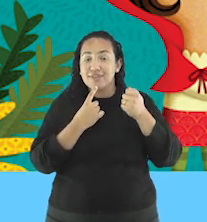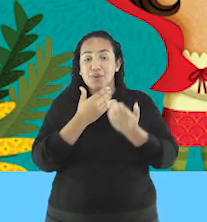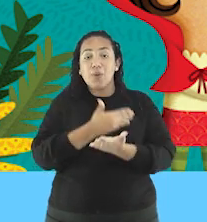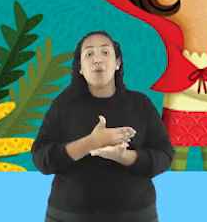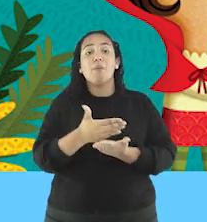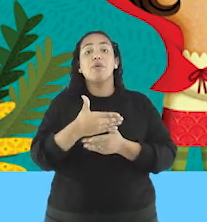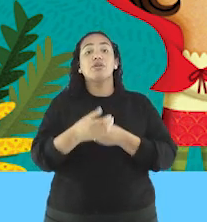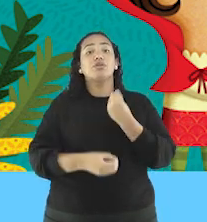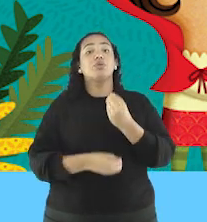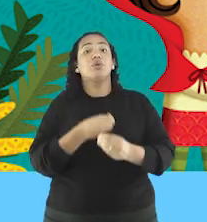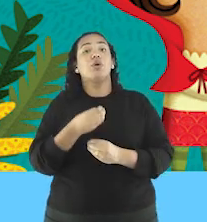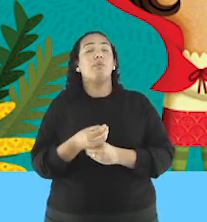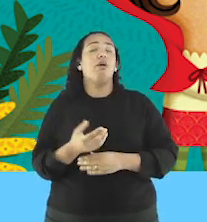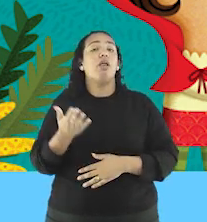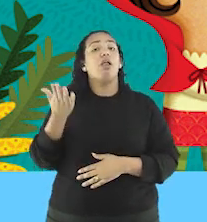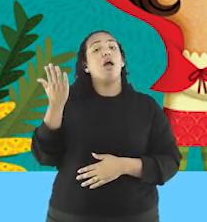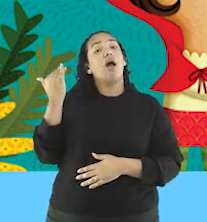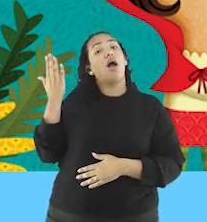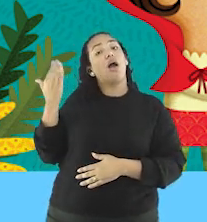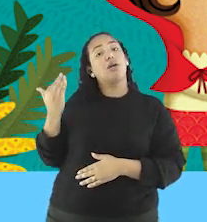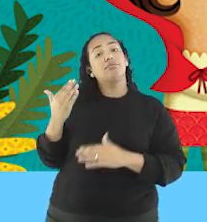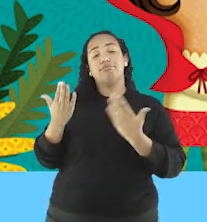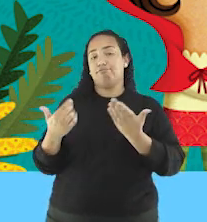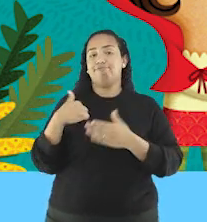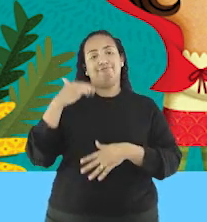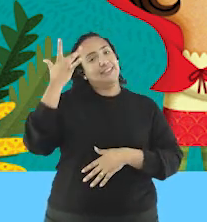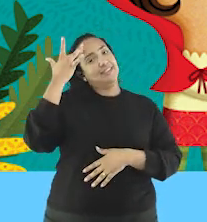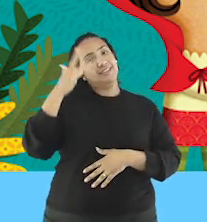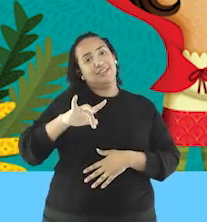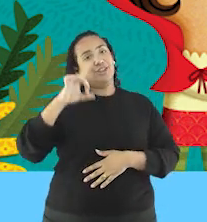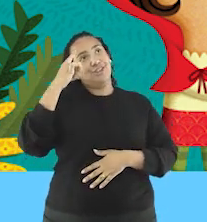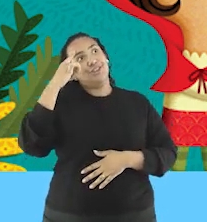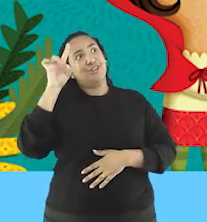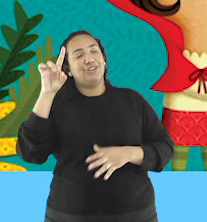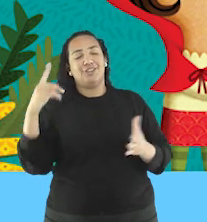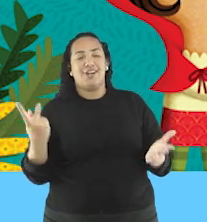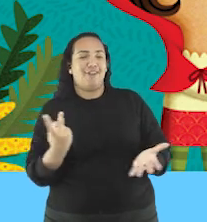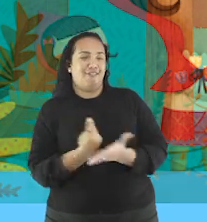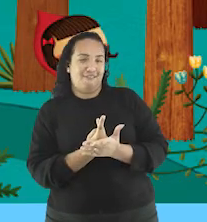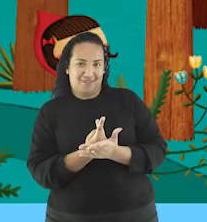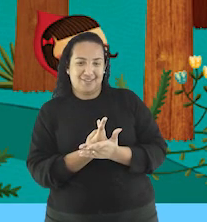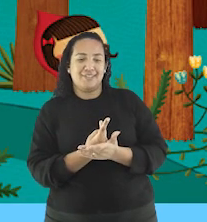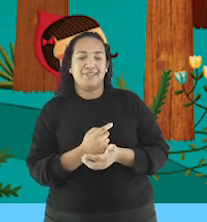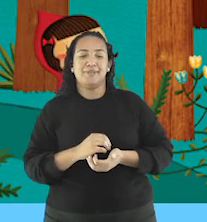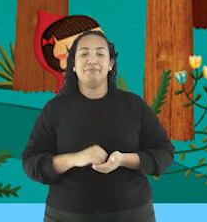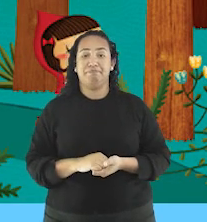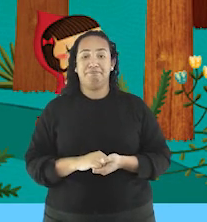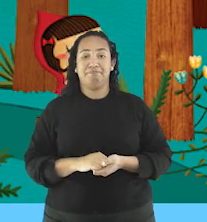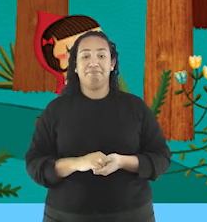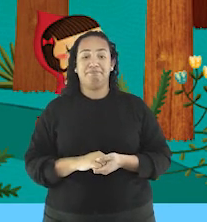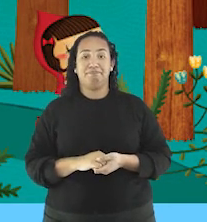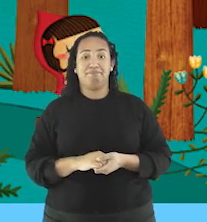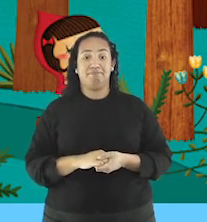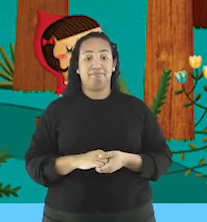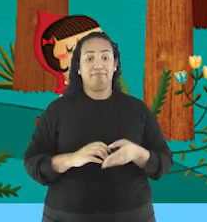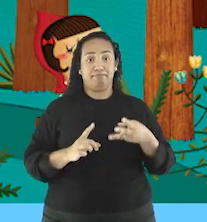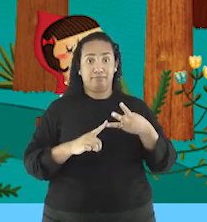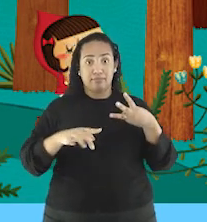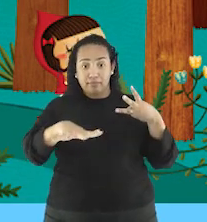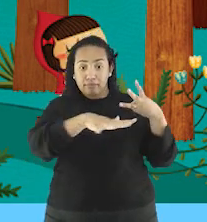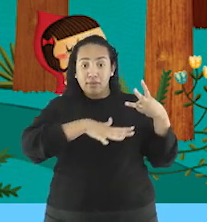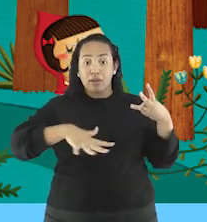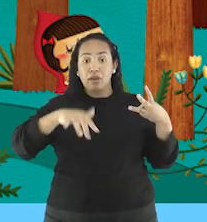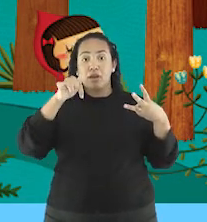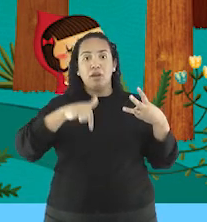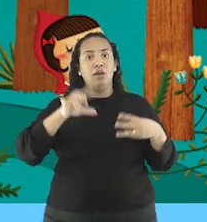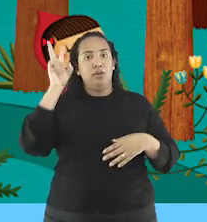em certo dia, não sabemos quando aconteceu a história. O espaço é o local